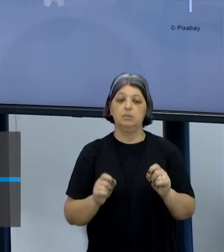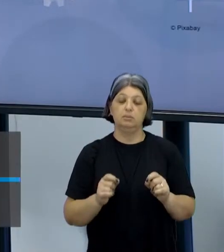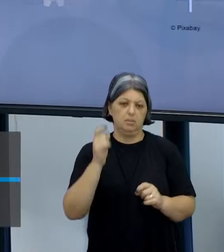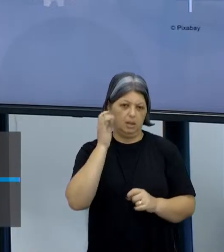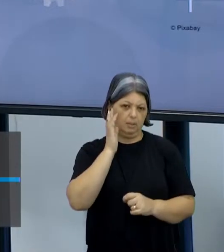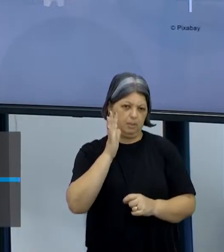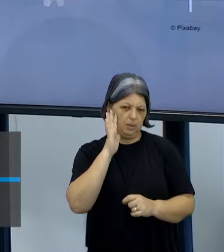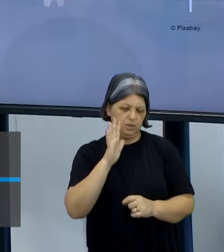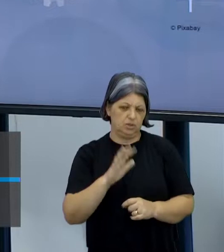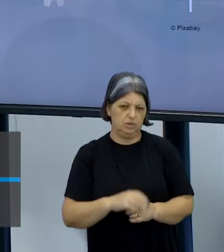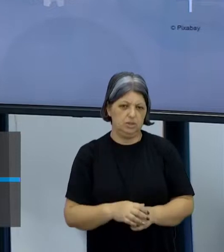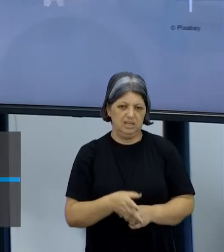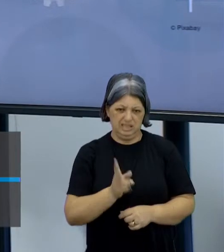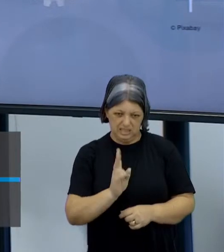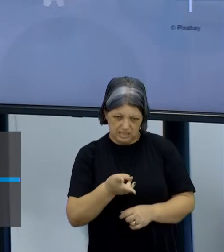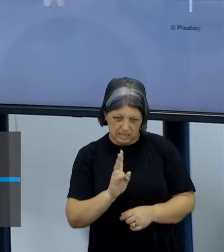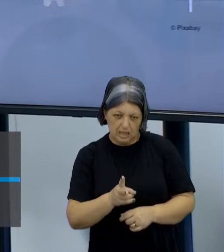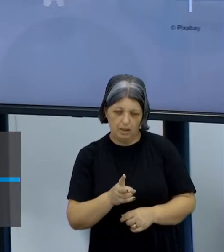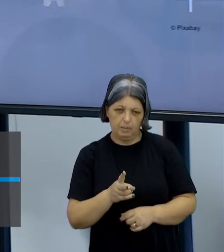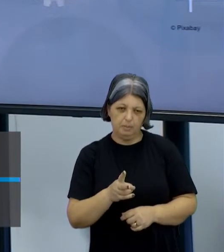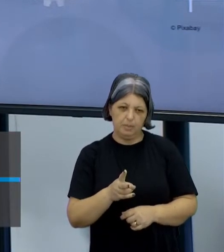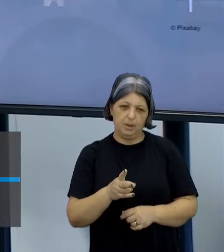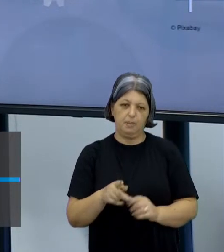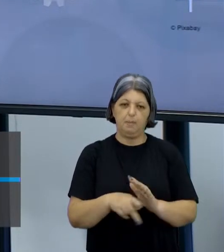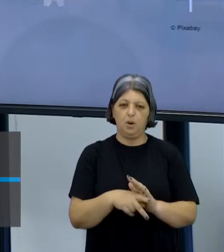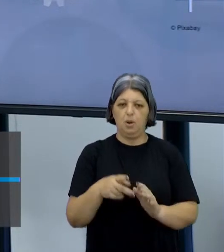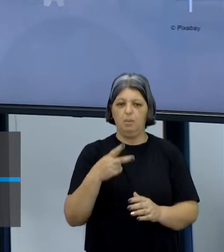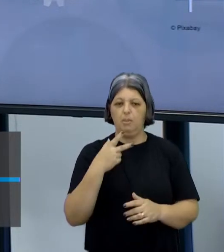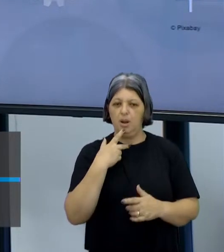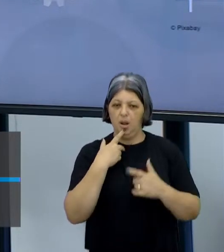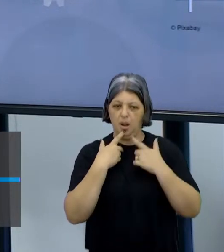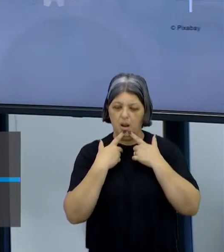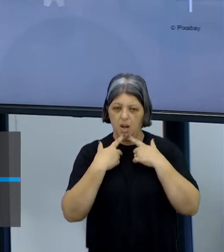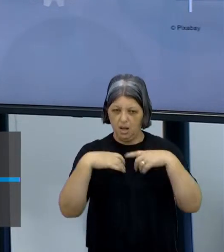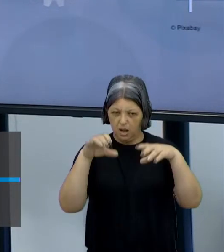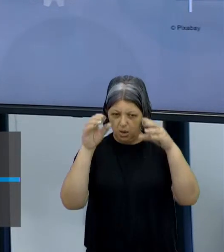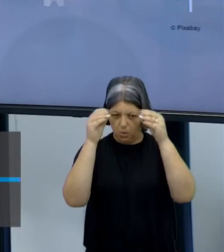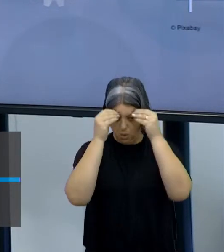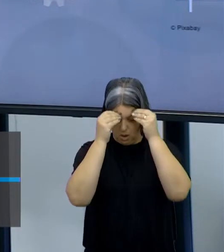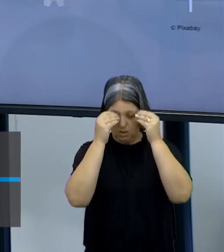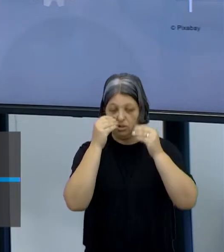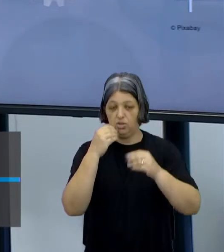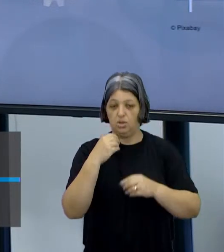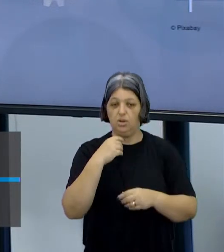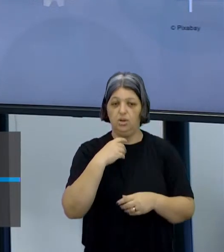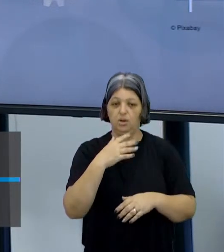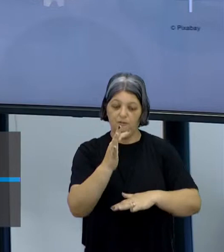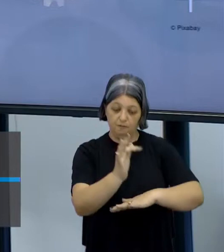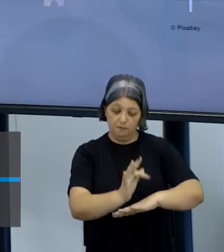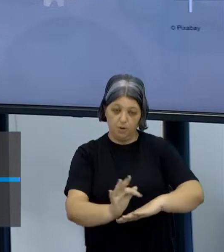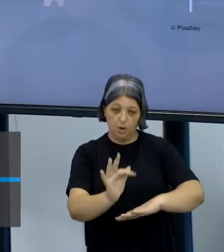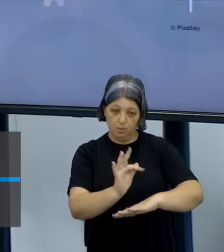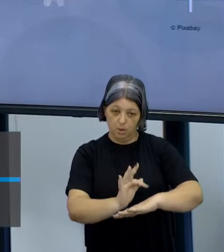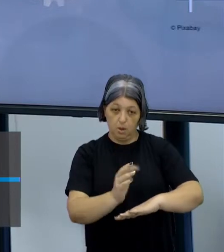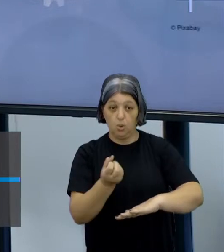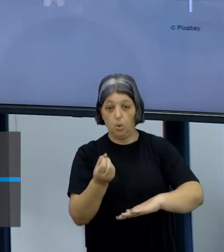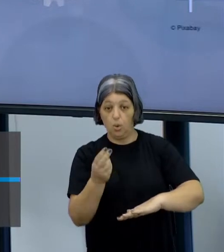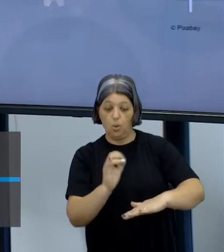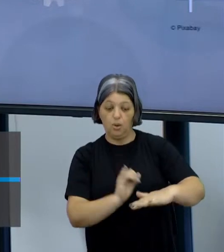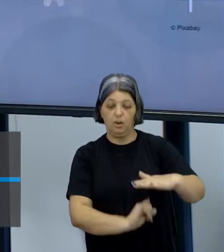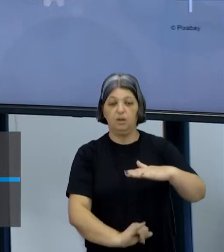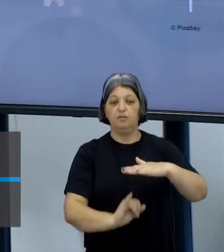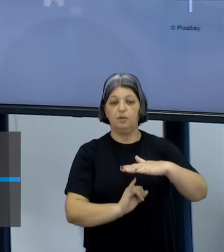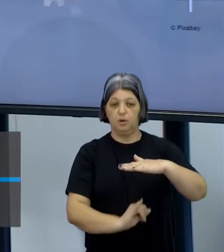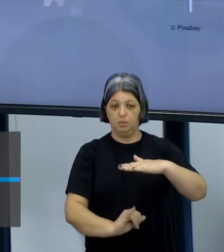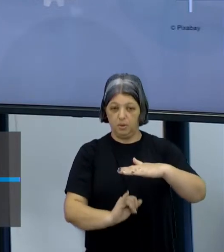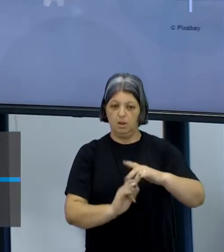uma entrevista, ela sempre terá uma linguagem formal ou não? Eu posso utilizar uma linguagem informal, eu